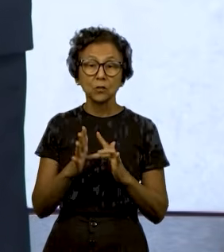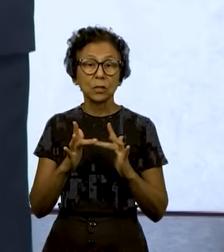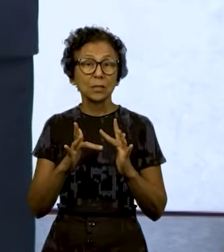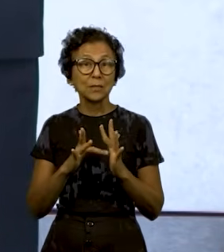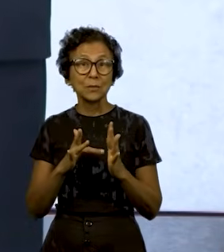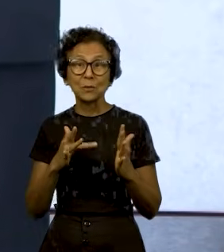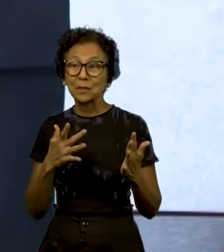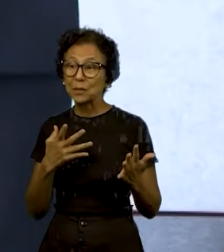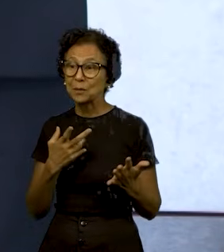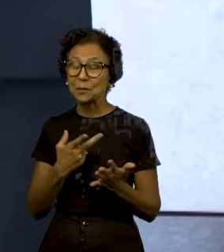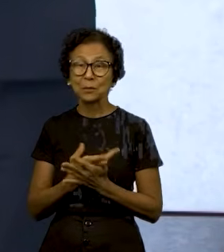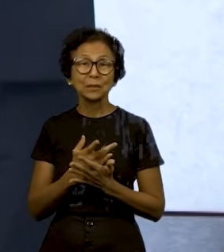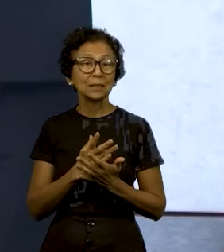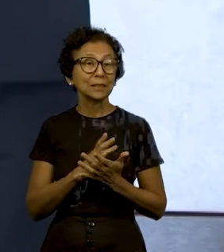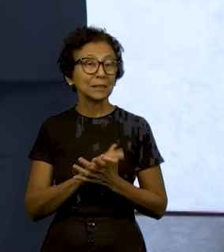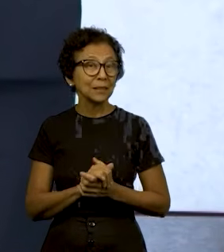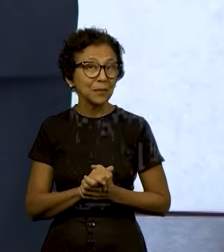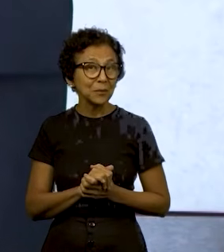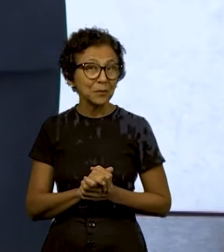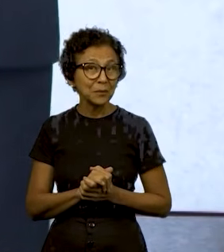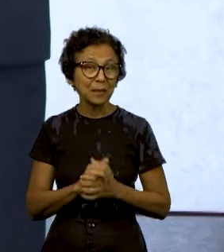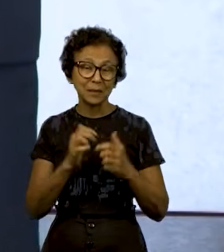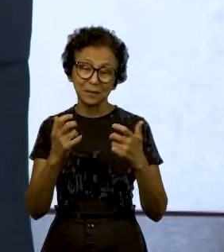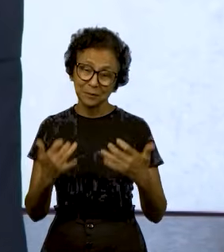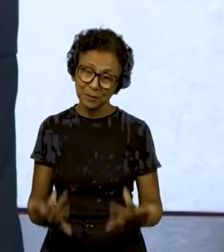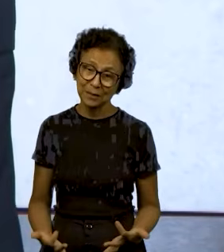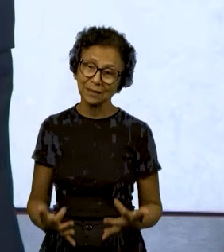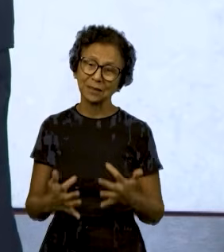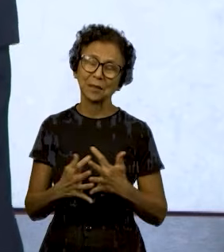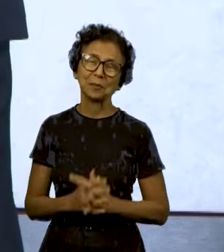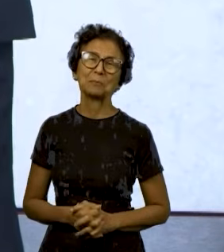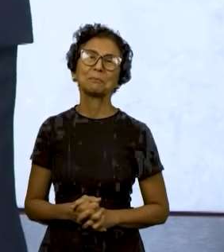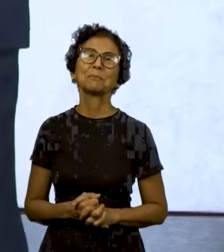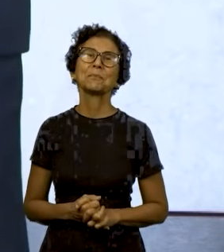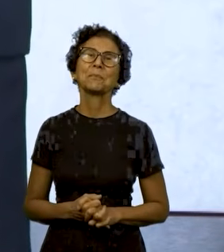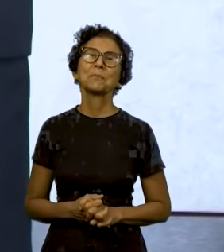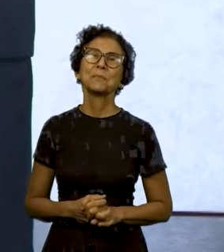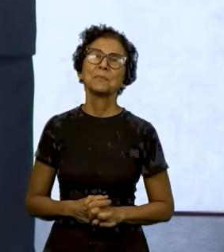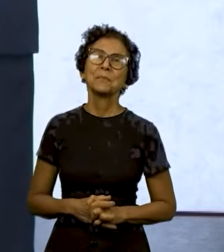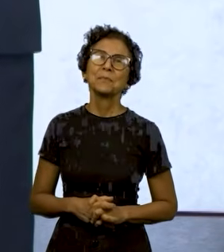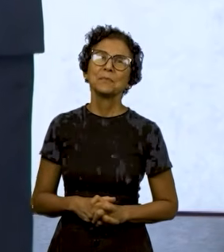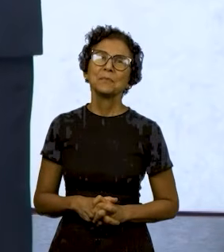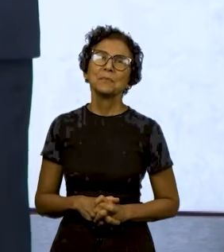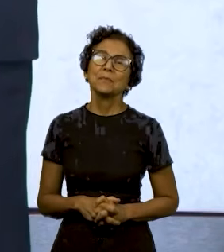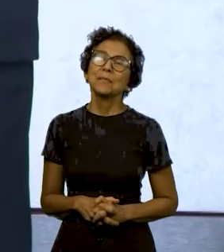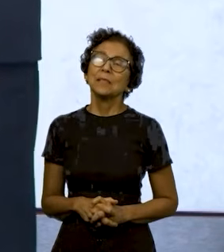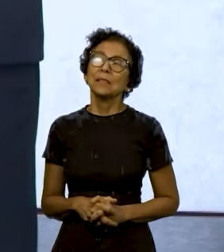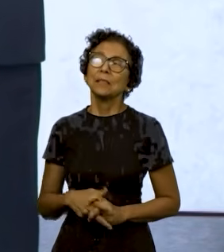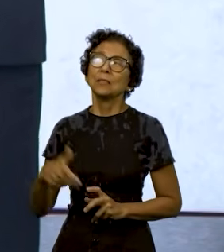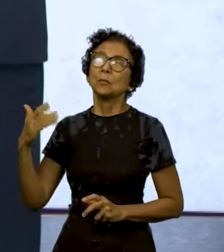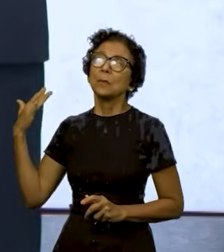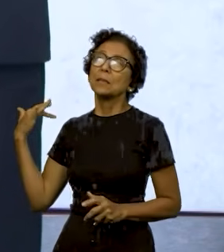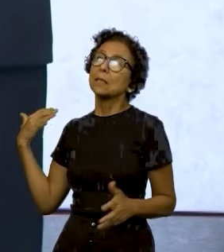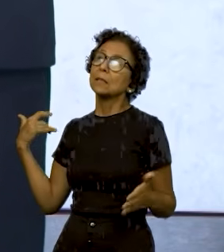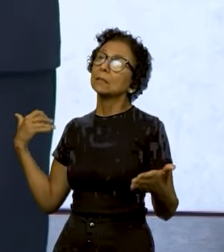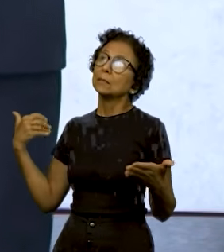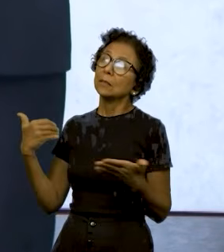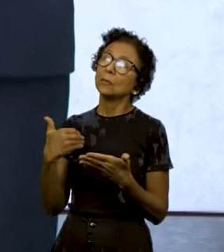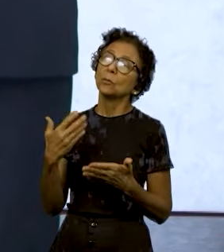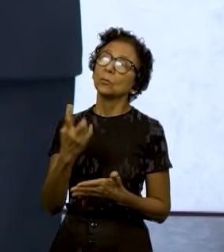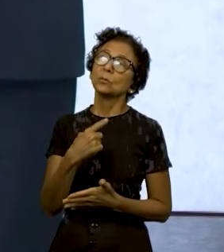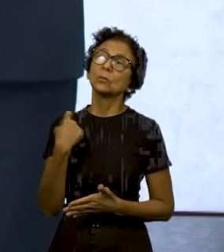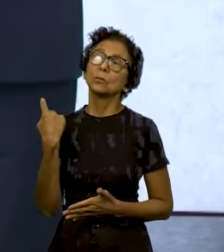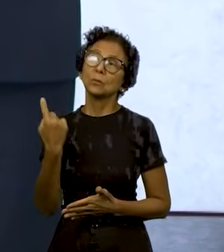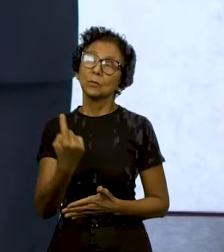de José e Maria foi assim. E podemos trocar pelo nosso nome, né? O nome de cada um que está aqui, que já tem uma experiência com o Senhor. O